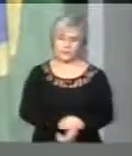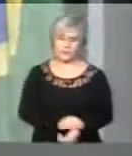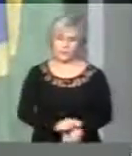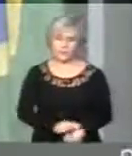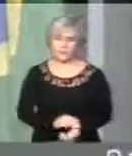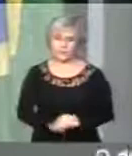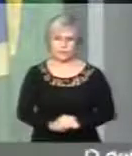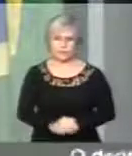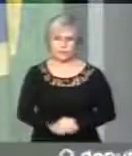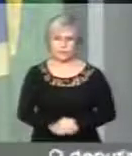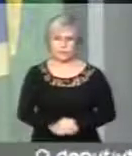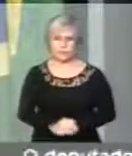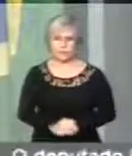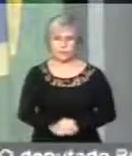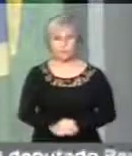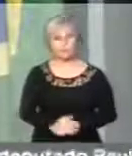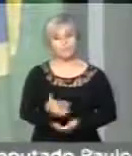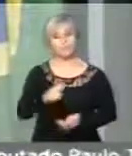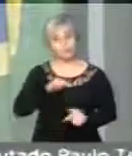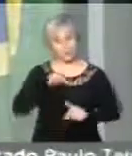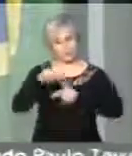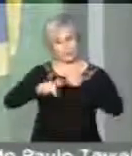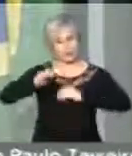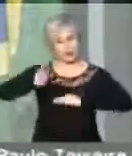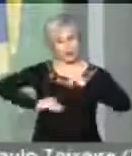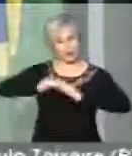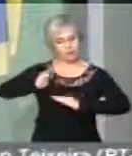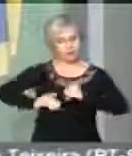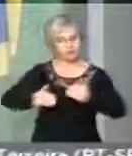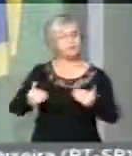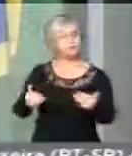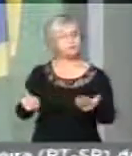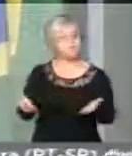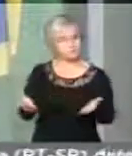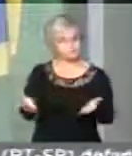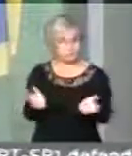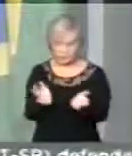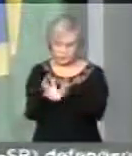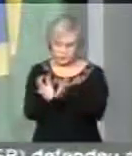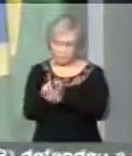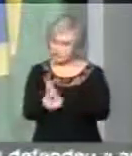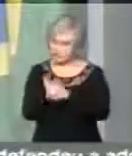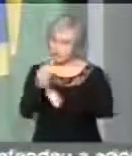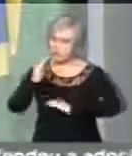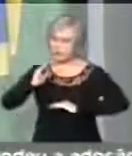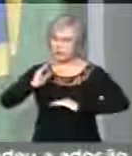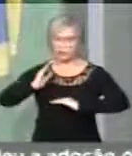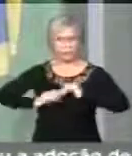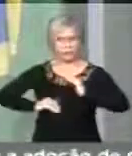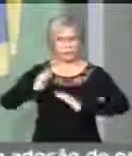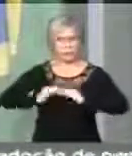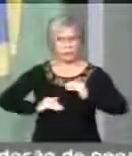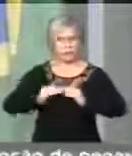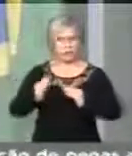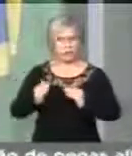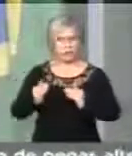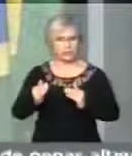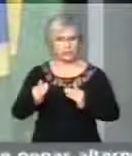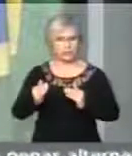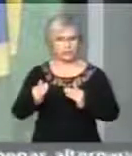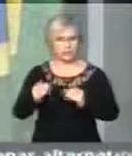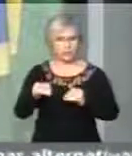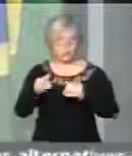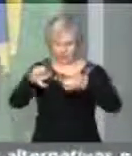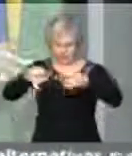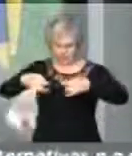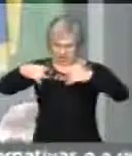concluo, presidente, no exercício da profissão, eu acho que esses profissionais não podem ficar